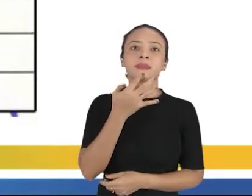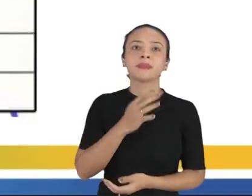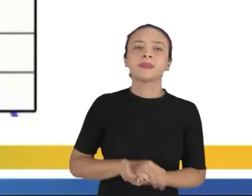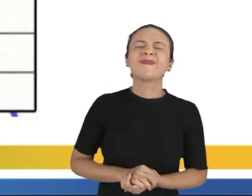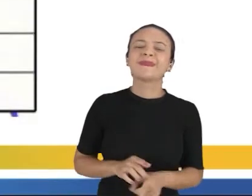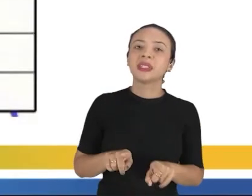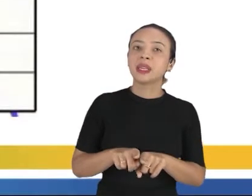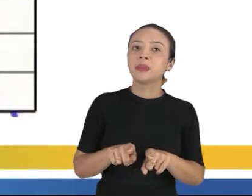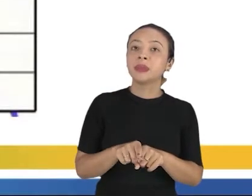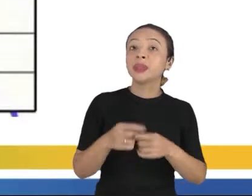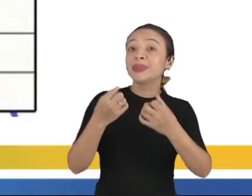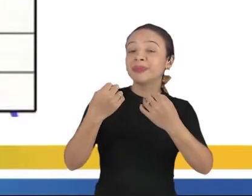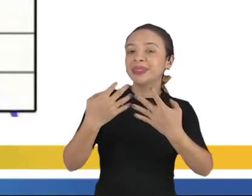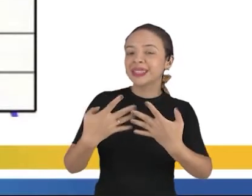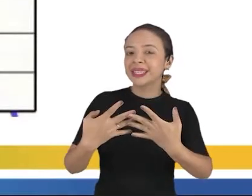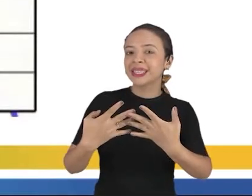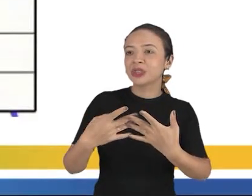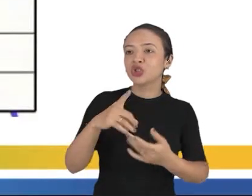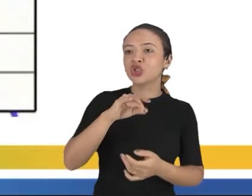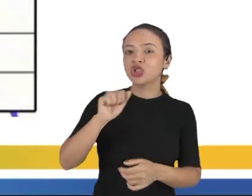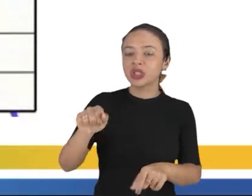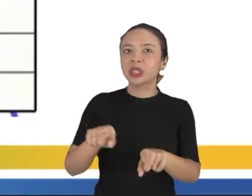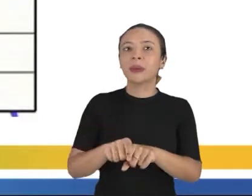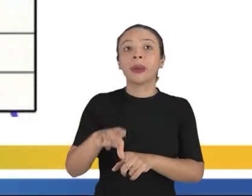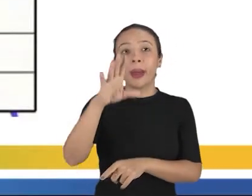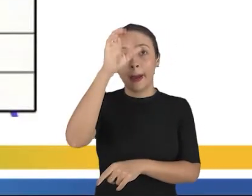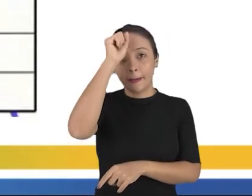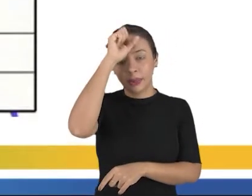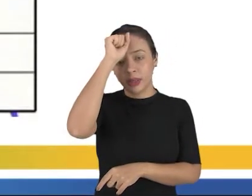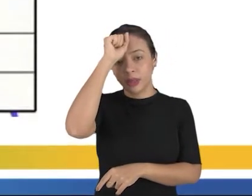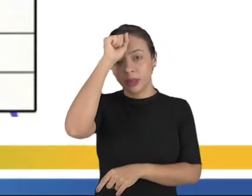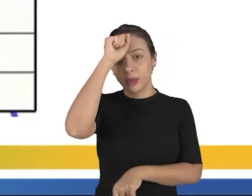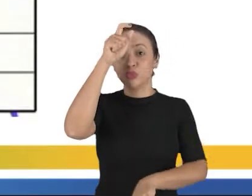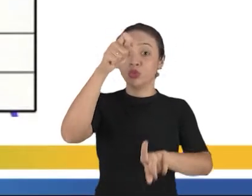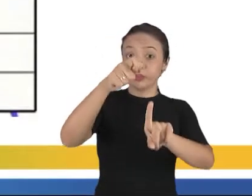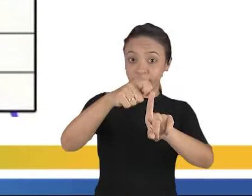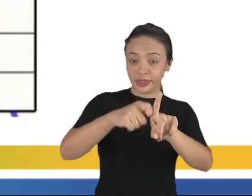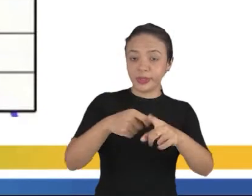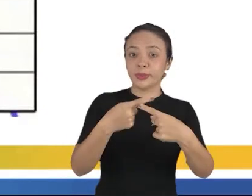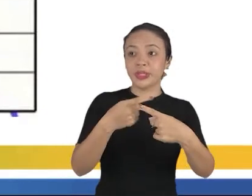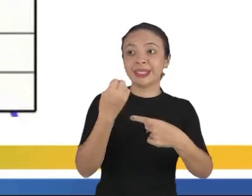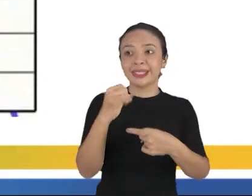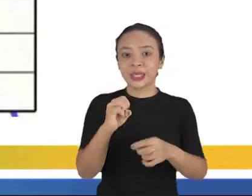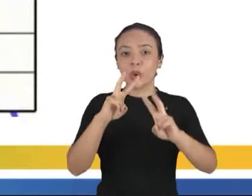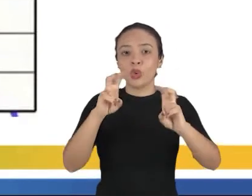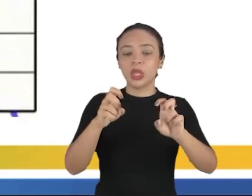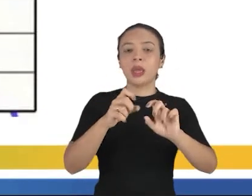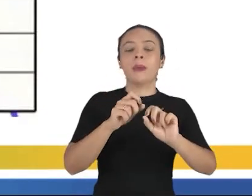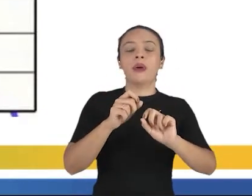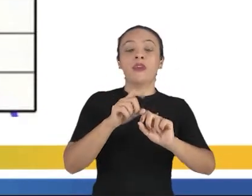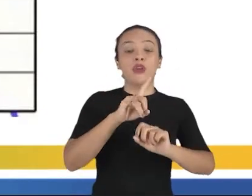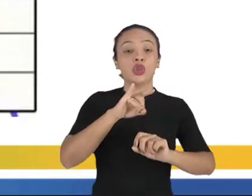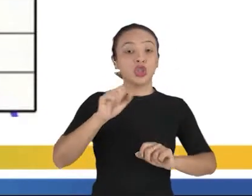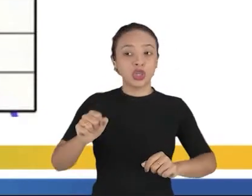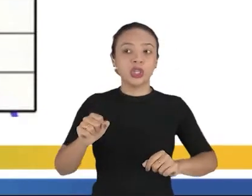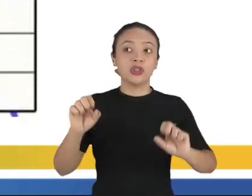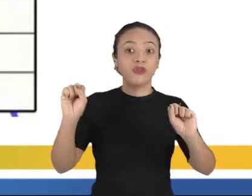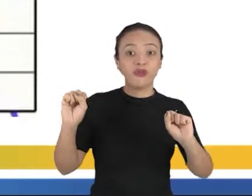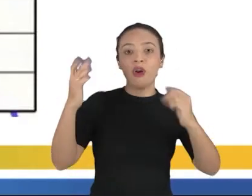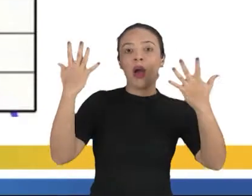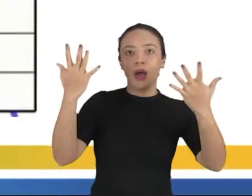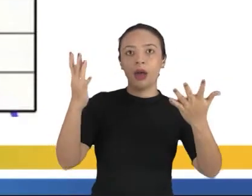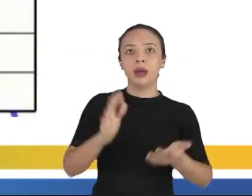Falando ainda sobre essa questão de datas, nós aprendemos, além de falar os meses, porque quando a gente fala de datas comemorativas, por exemplo, né,